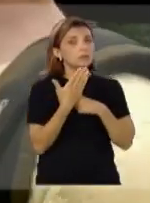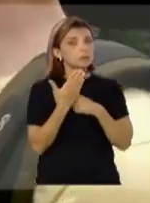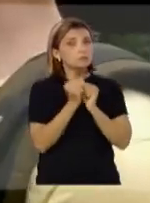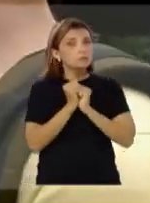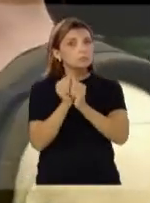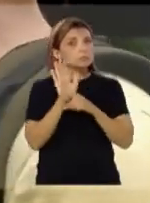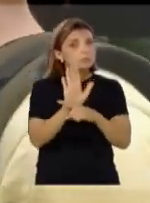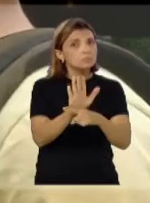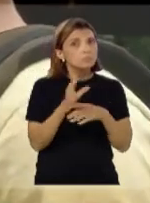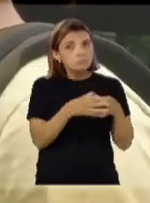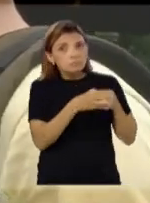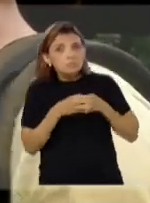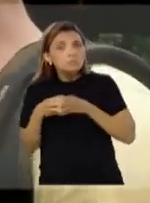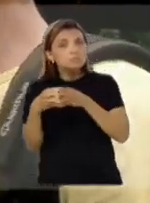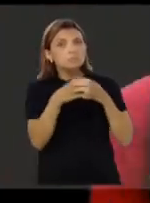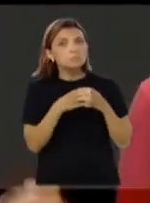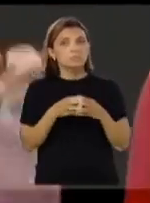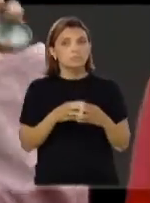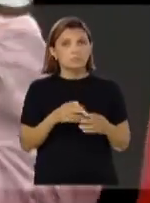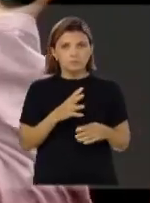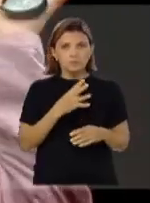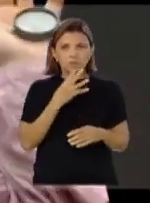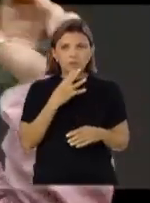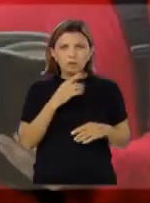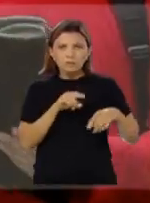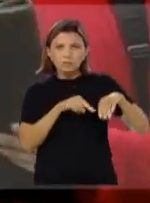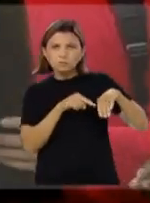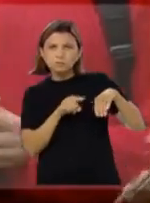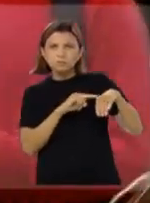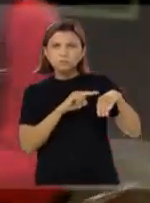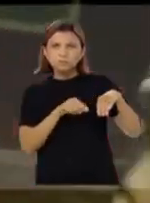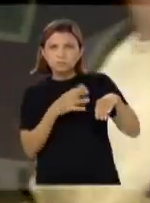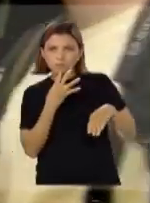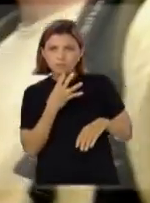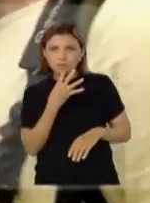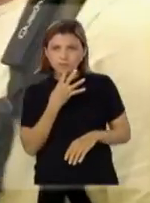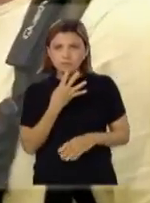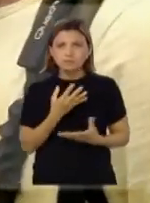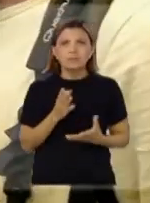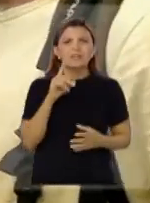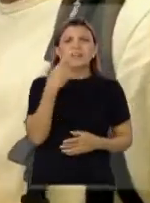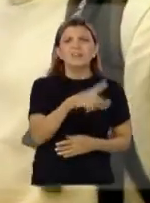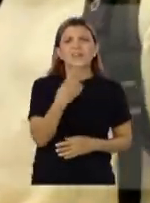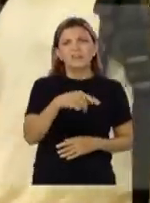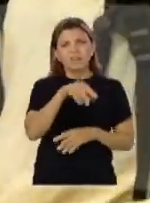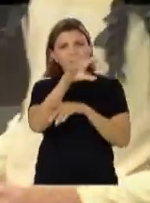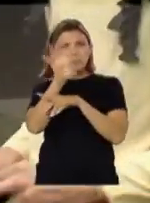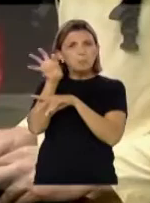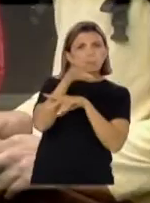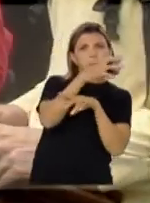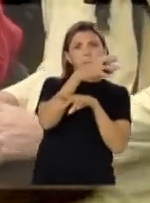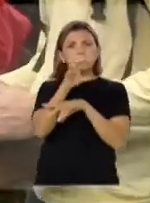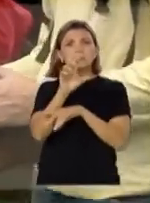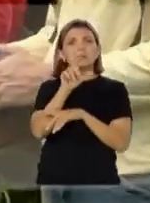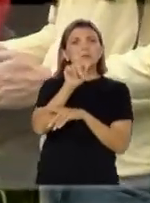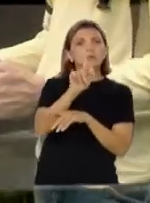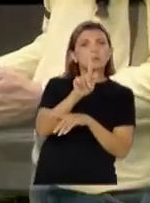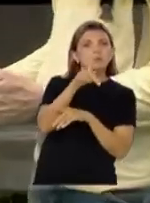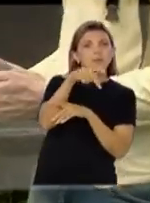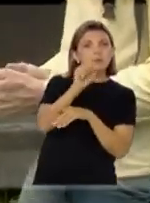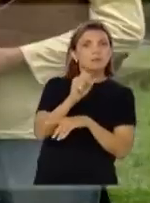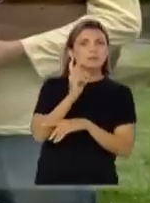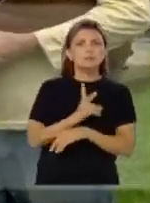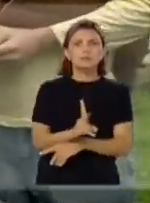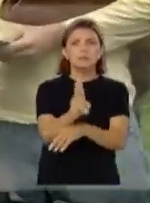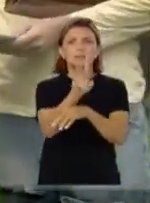muito perigoso eu quero todo mundo junto comigo mas não se preocupa trouxe minha bússula você sabe usar a bússola se não cessa Fama da Marta prima ela tem um GPS na